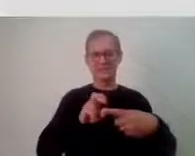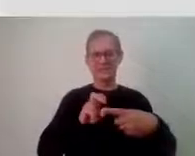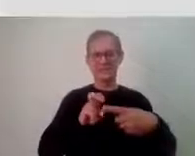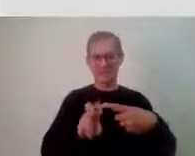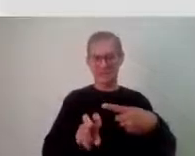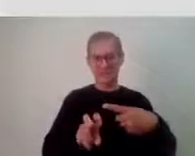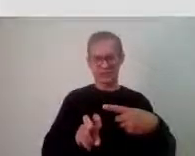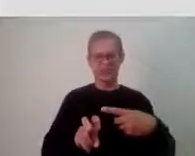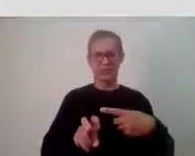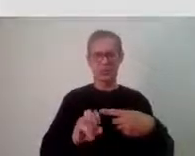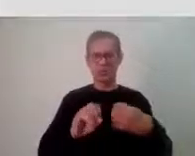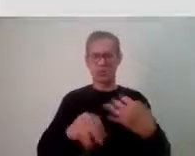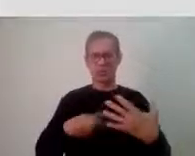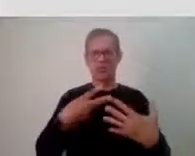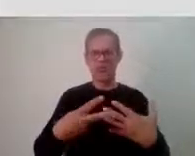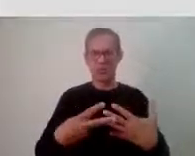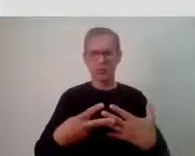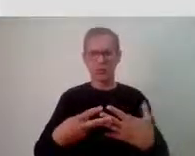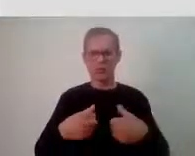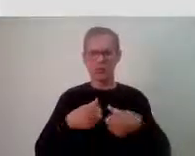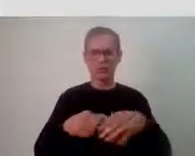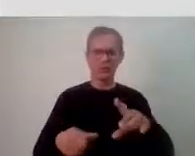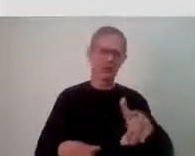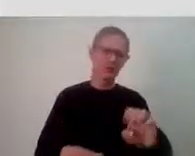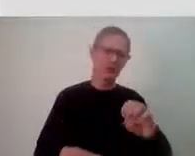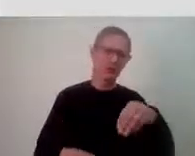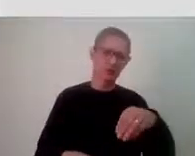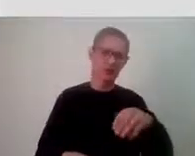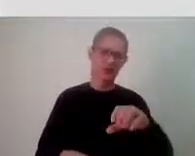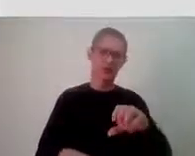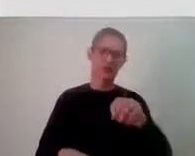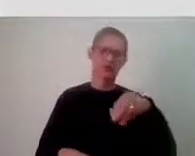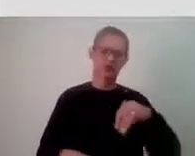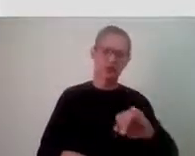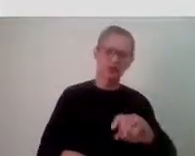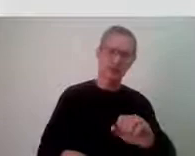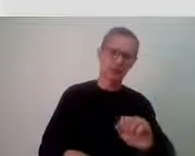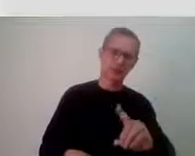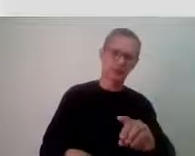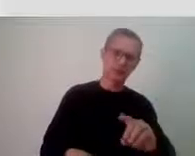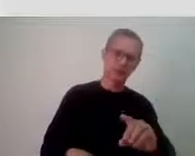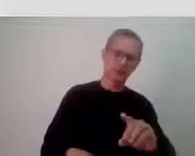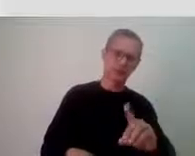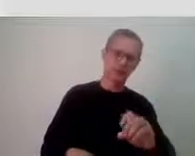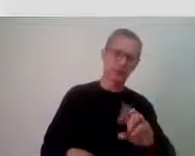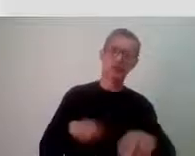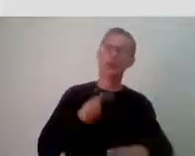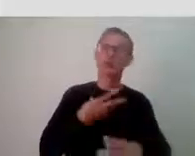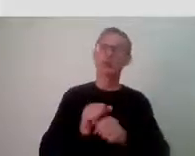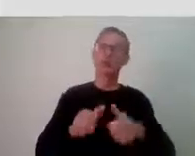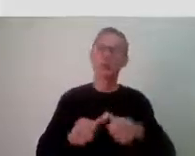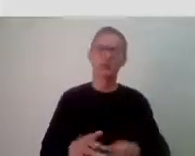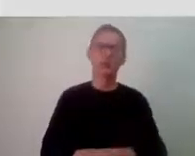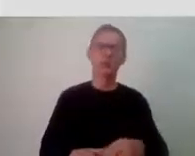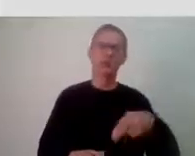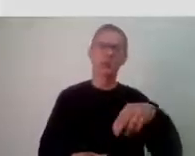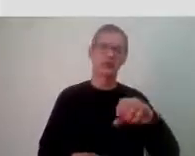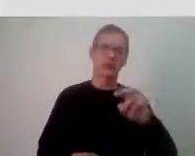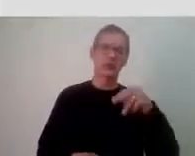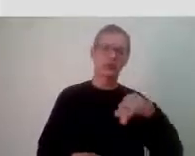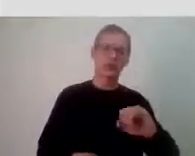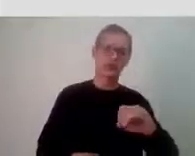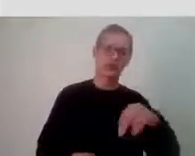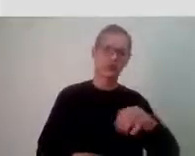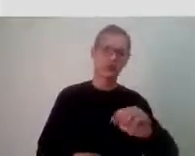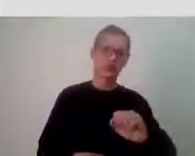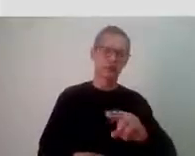no denominador. A gente só sabe integrar quando ela está no numerador. E aí, o que eu faço? E aí a gente usa uma propriedadezinha. O